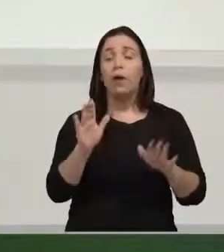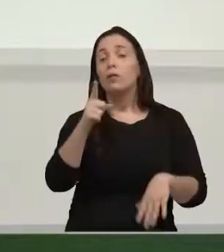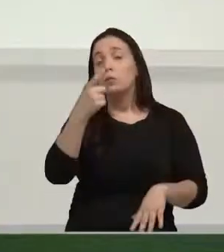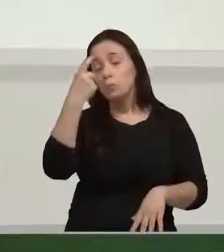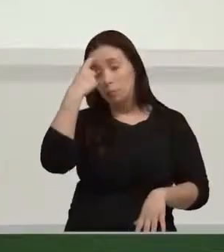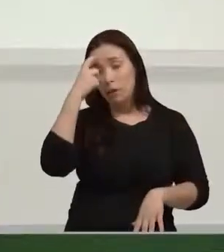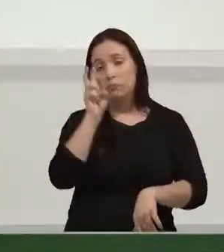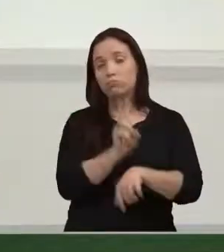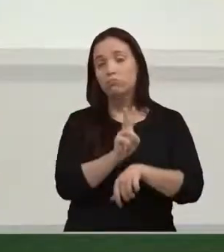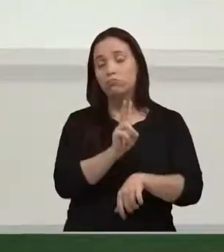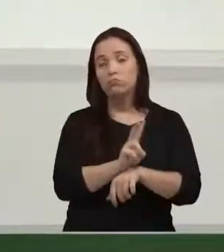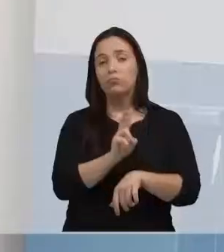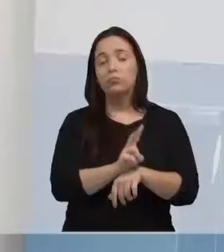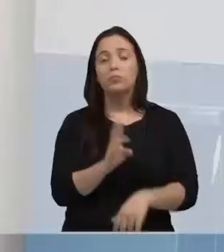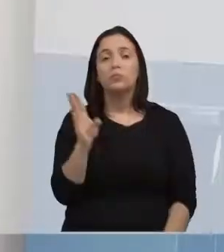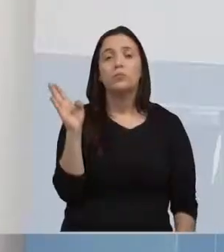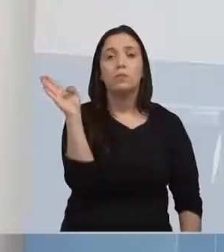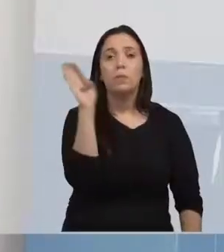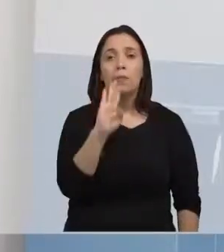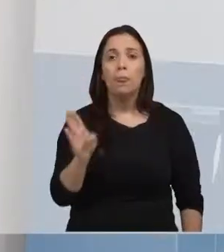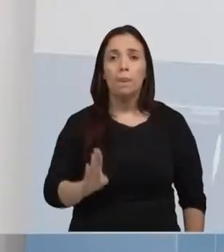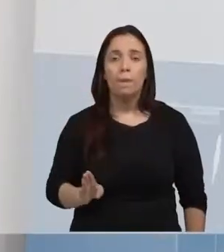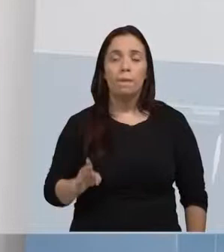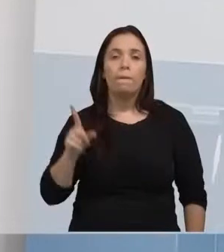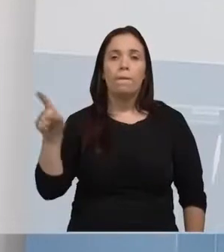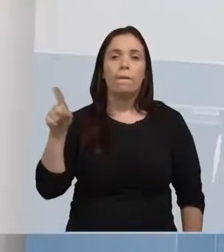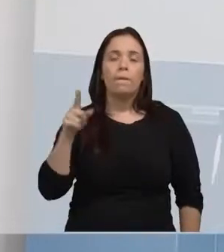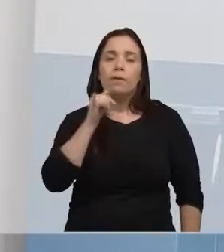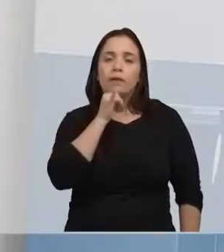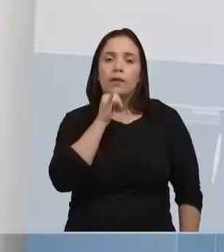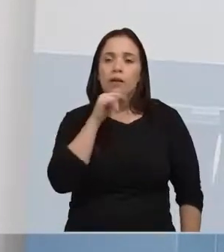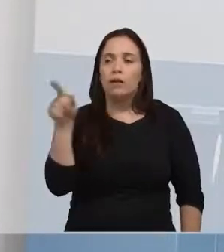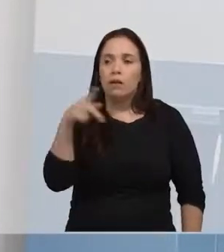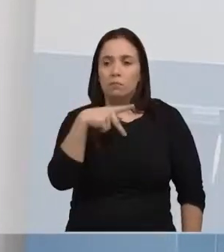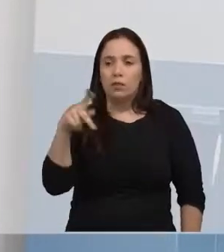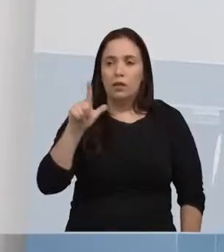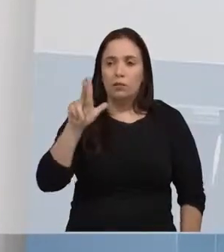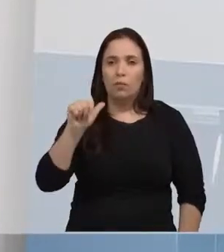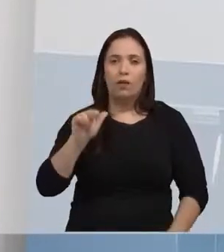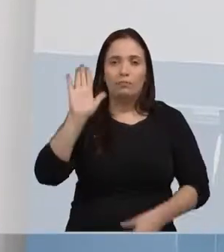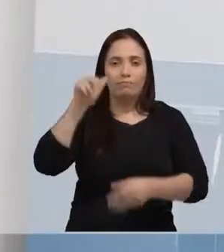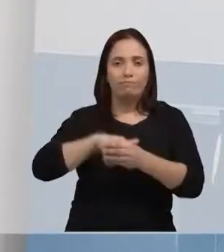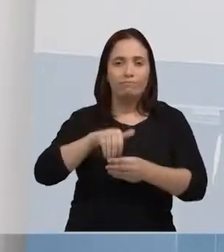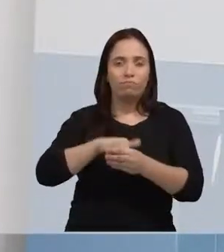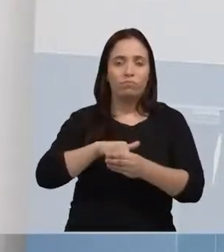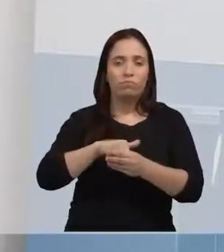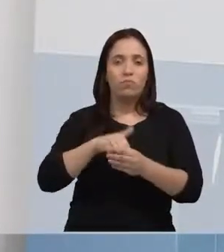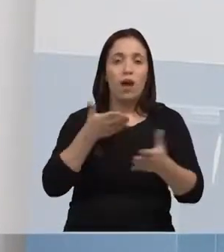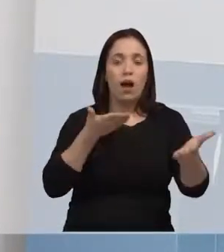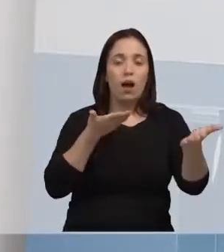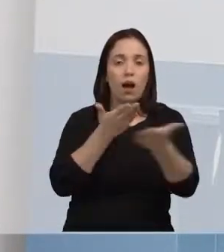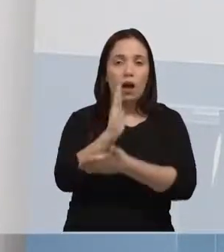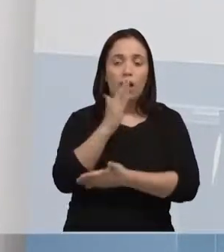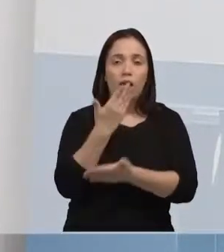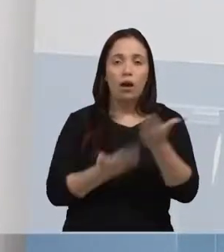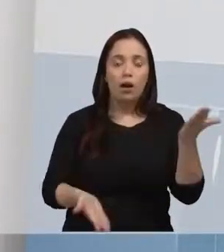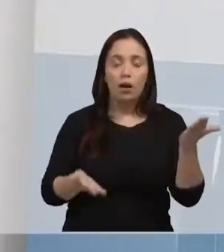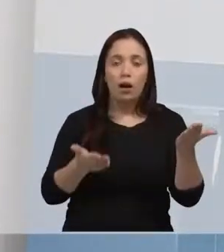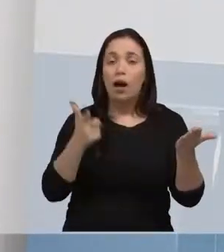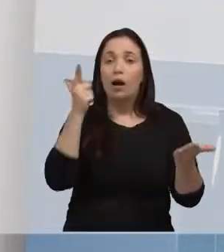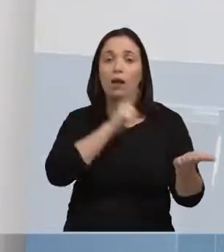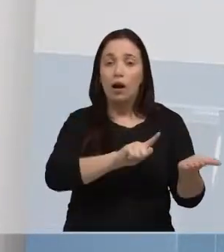o Brasil e vai para uma eleição, o presidente Lula vai eleito, preso, e não toma